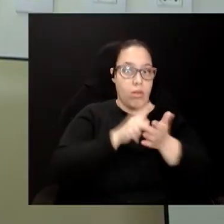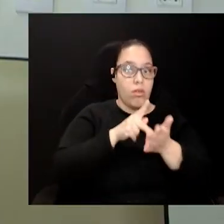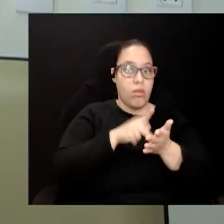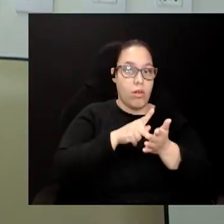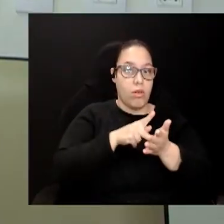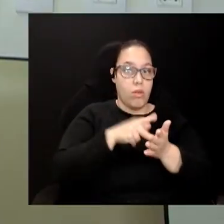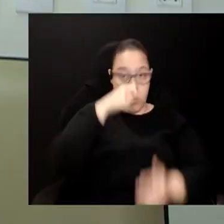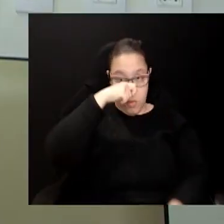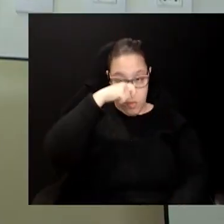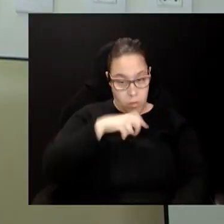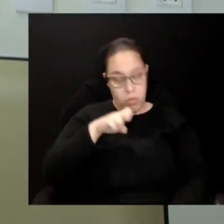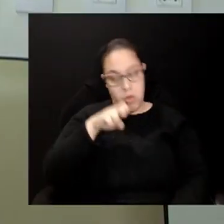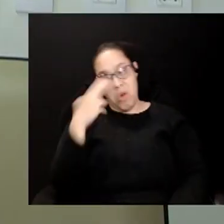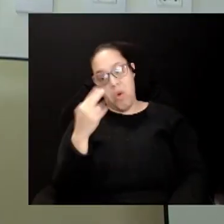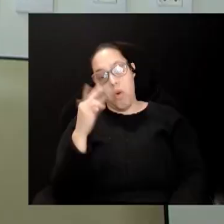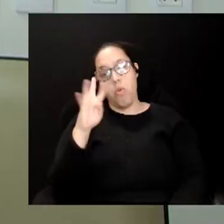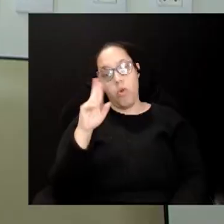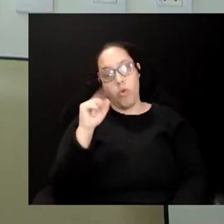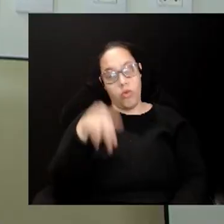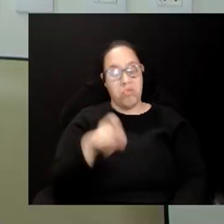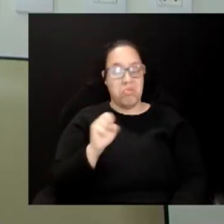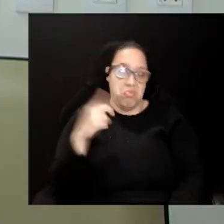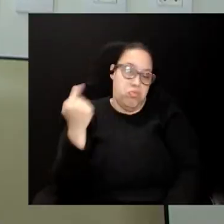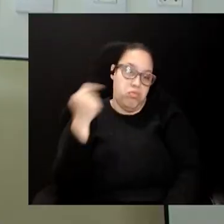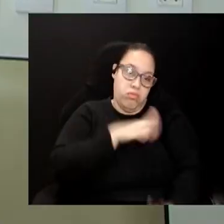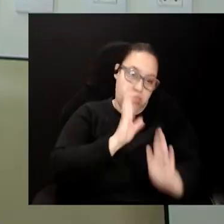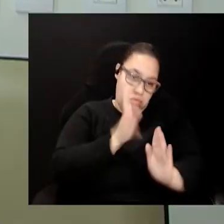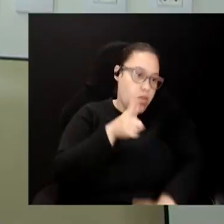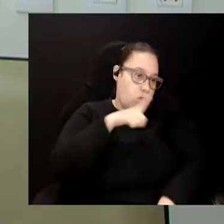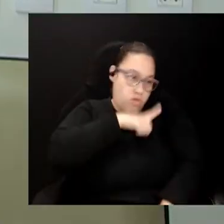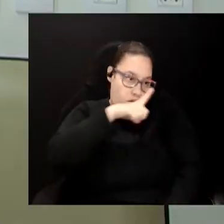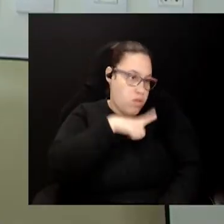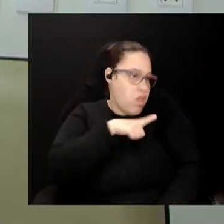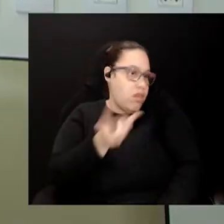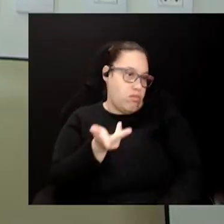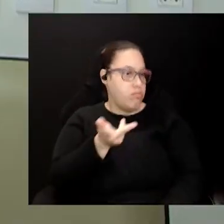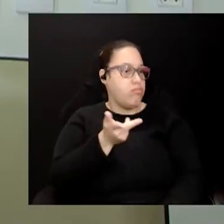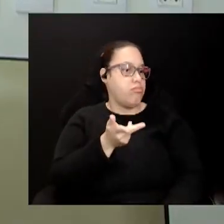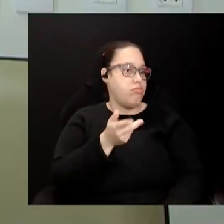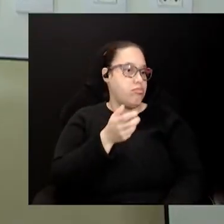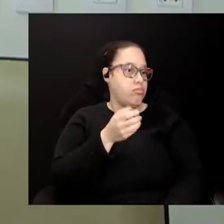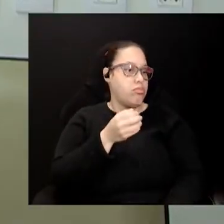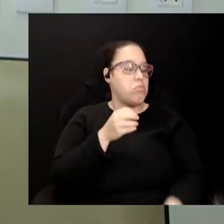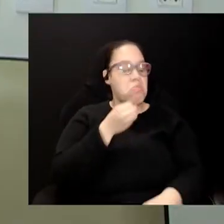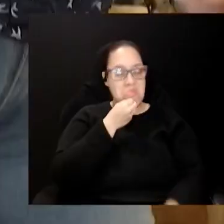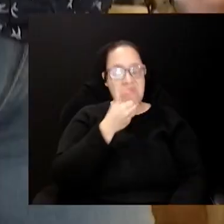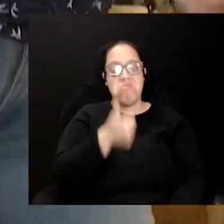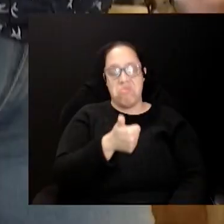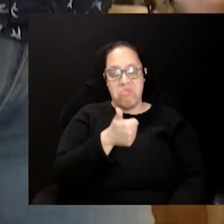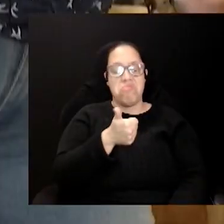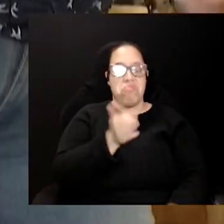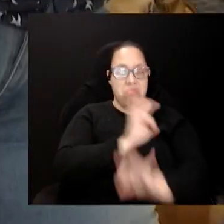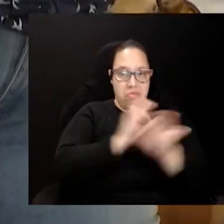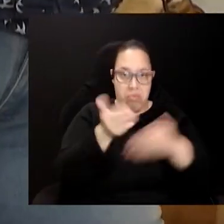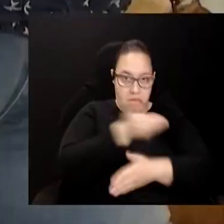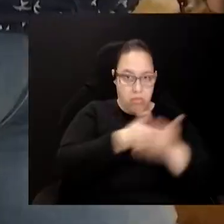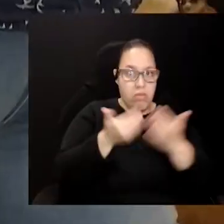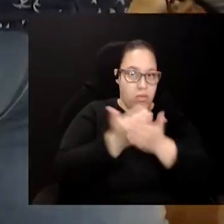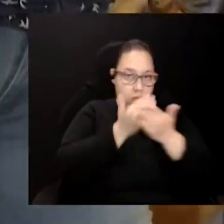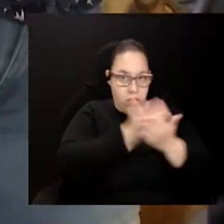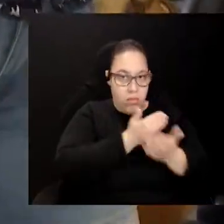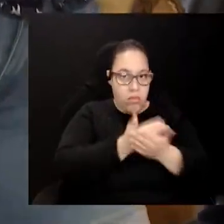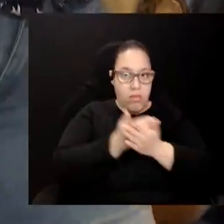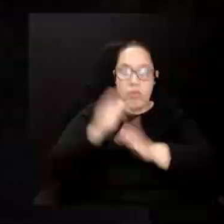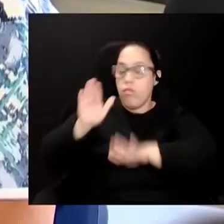a do Butantan, ou a que já está no mercado. Então, é extremamente vantajoso para quem quiser participar do estudo. De acordo com a gerente